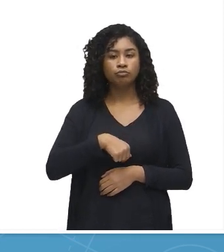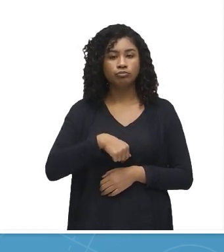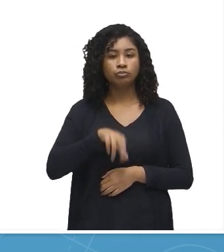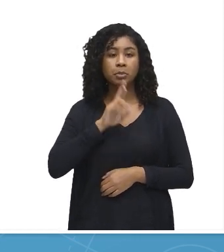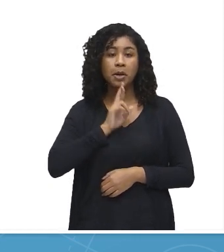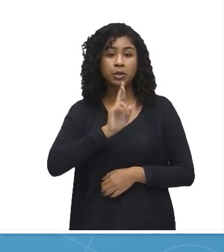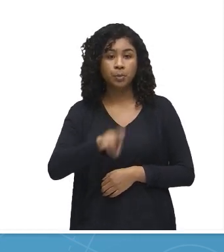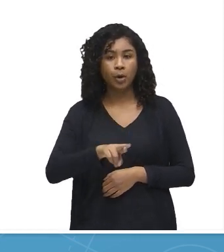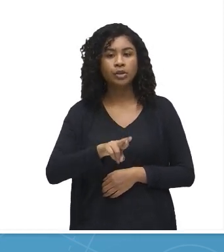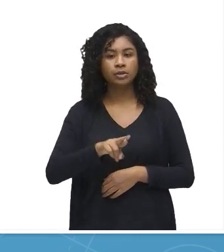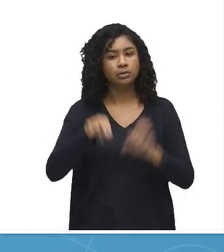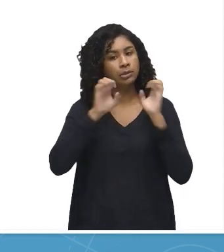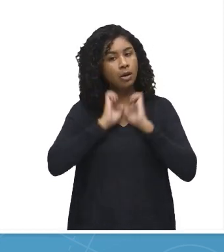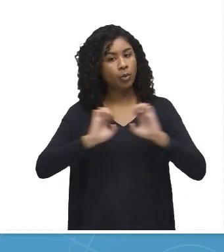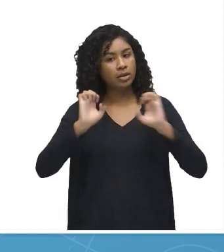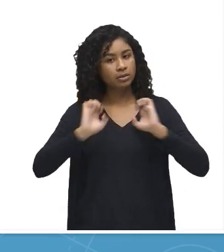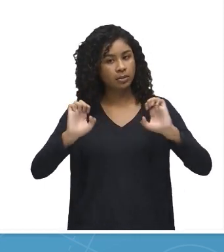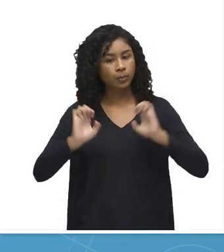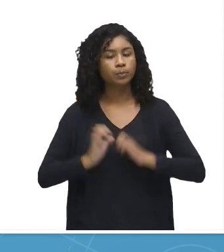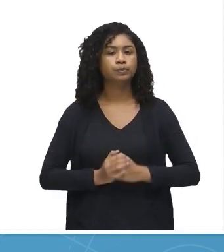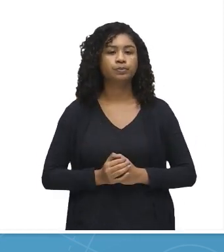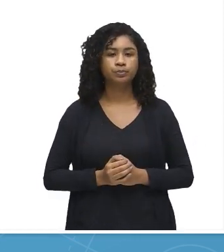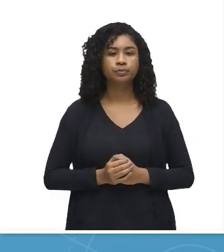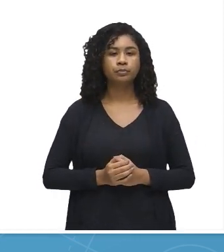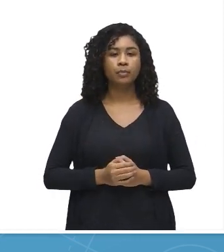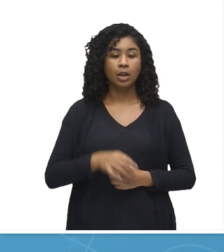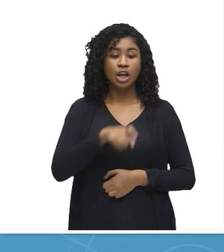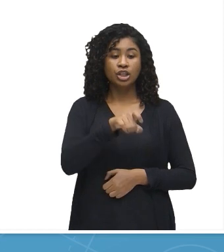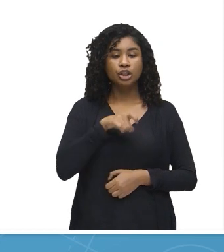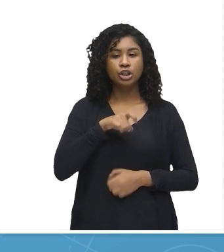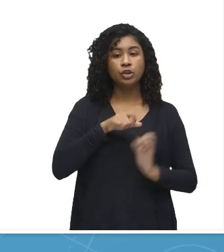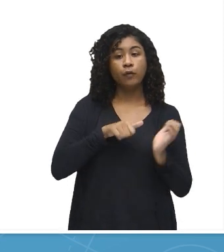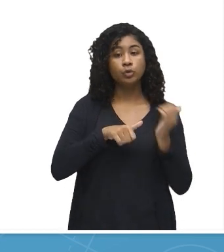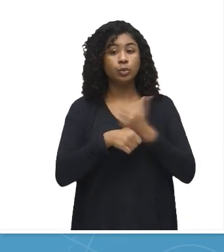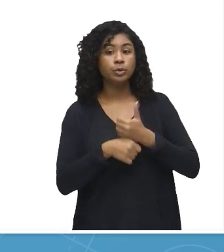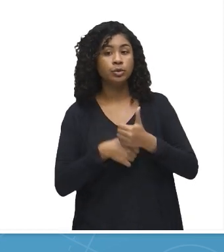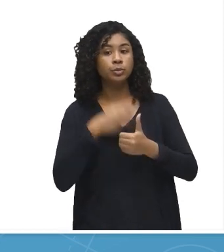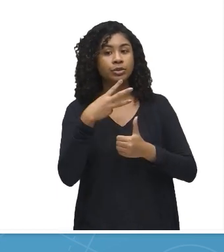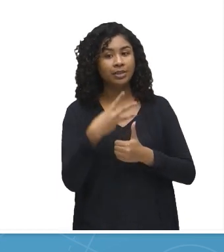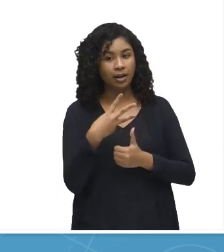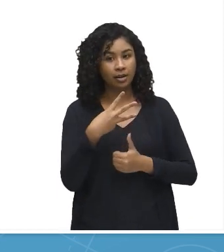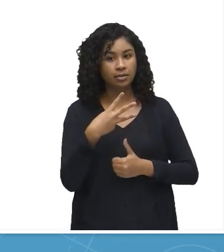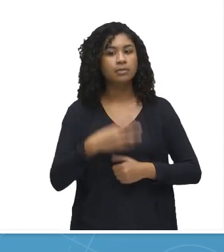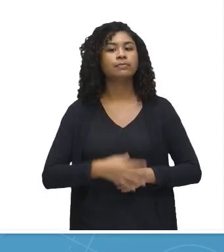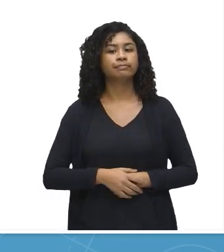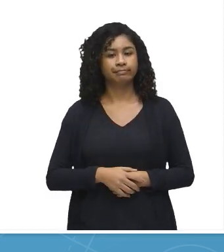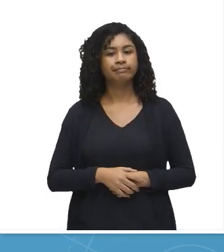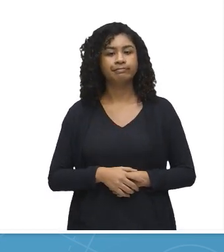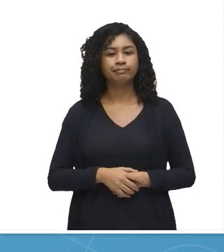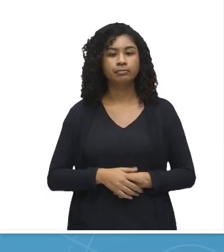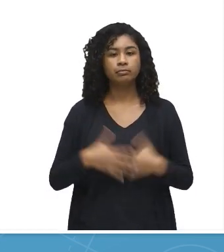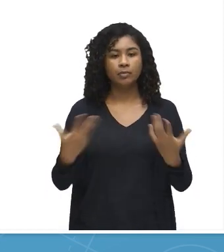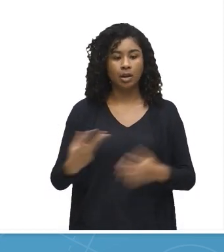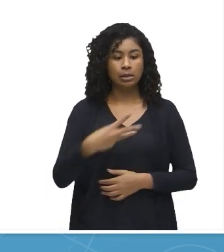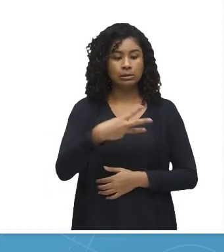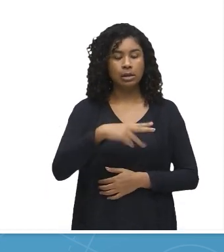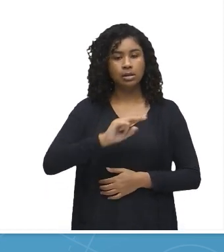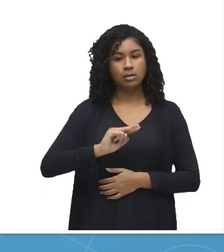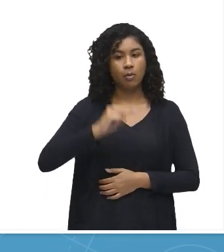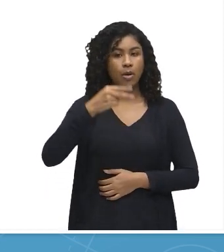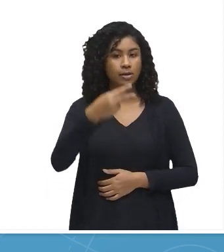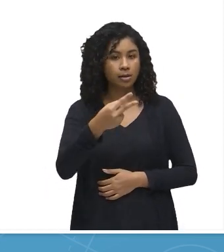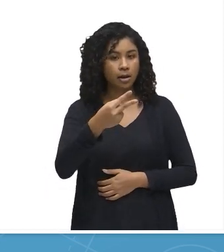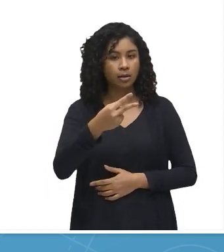isso? No lugar de x, eu vou substituir quem? O número 3. Então vai ficar 3 elevado ao